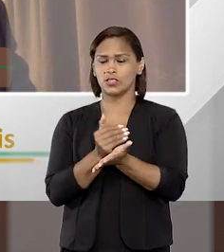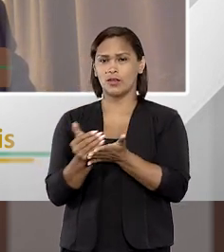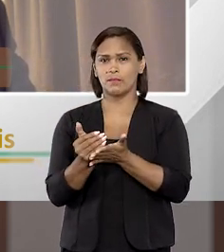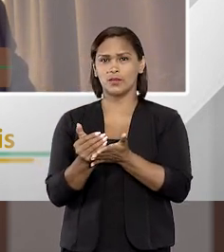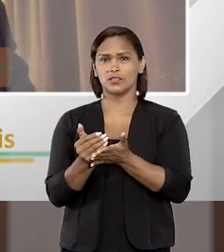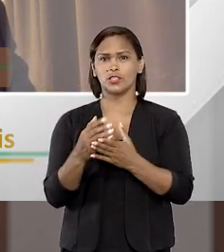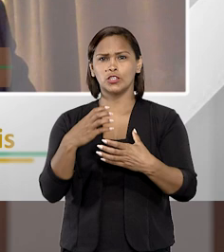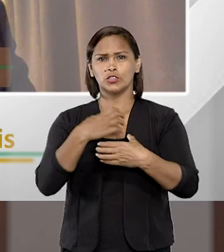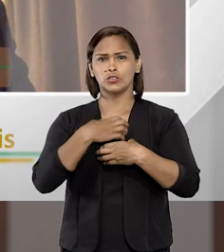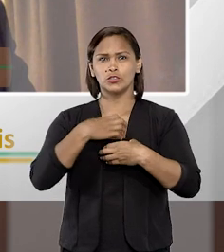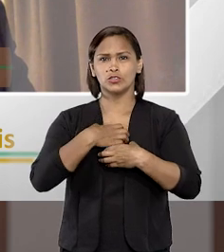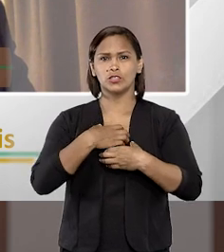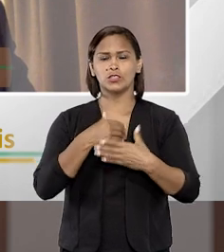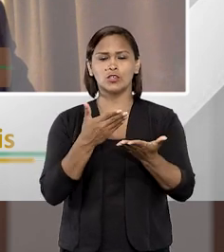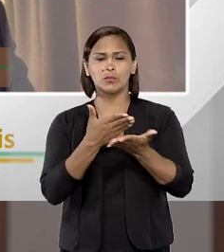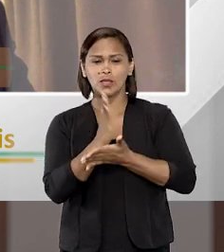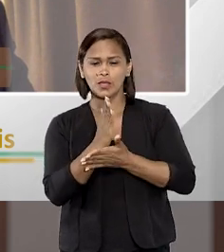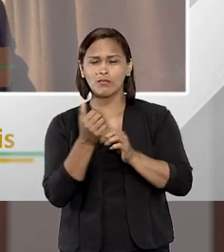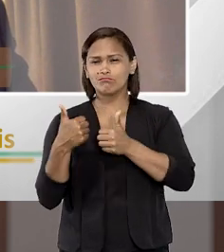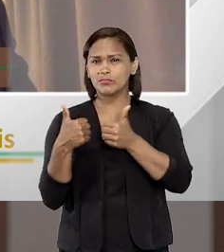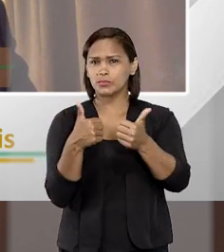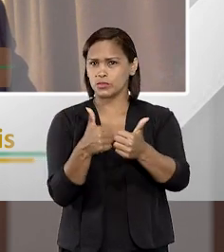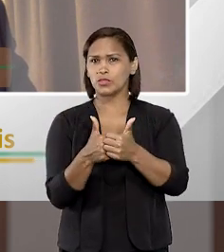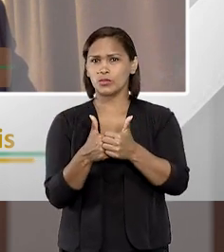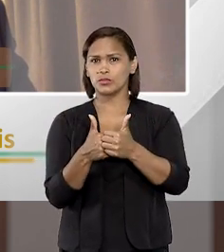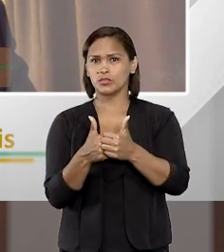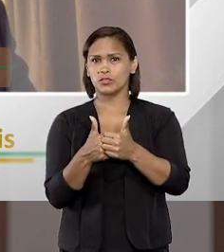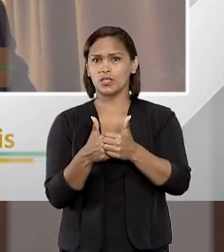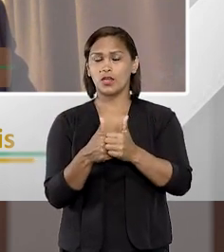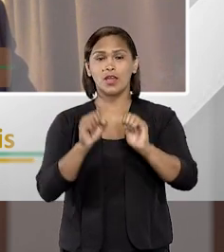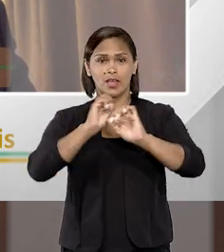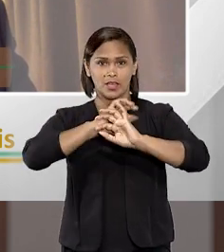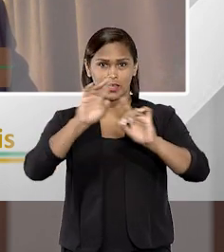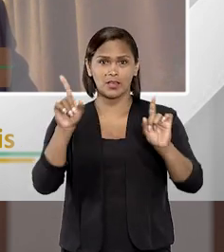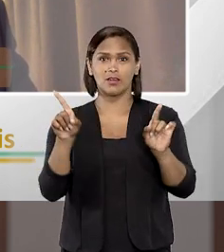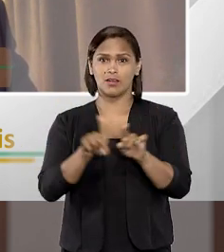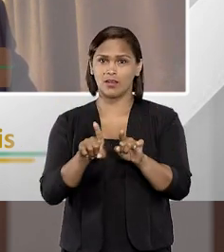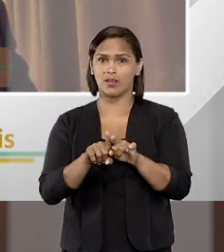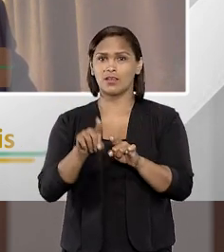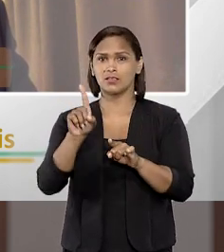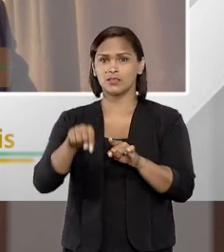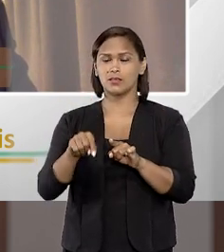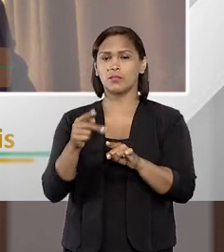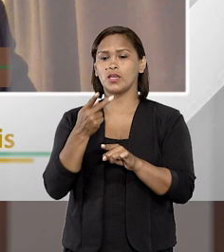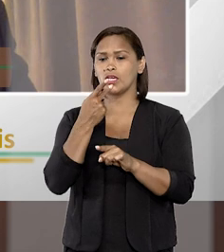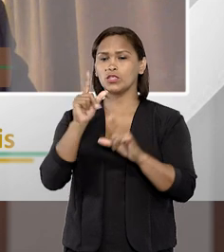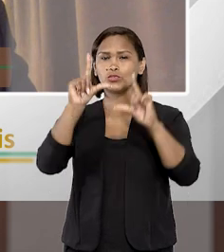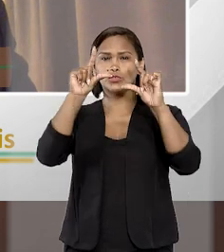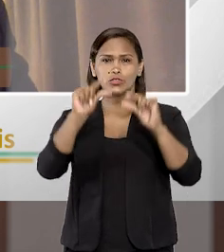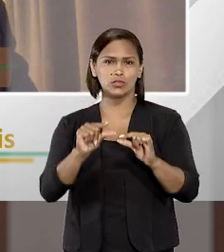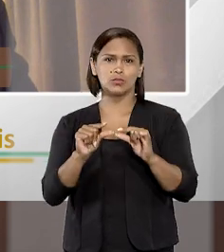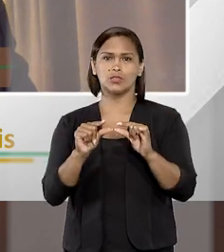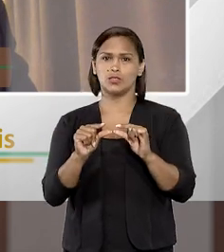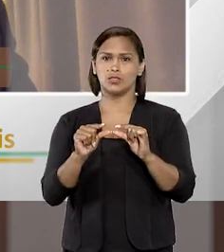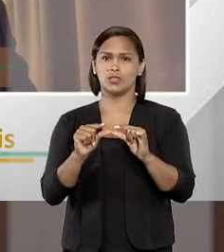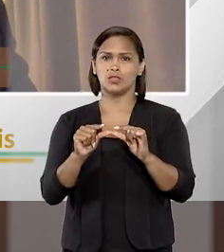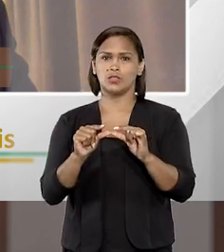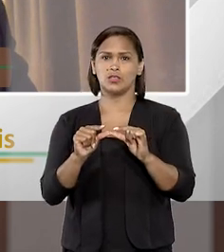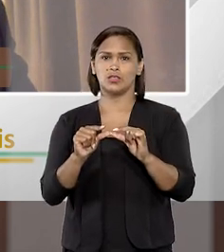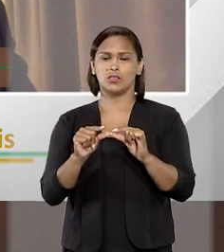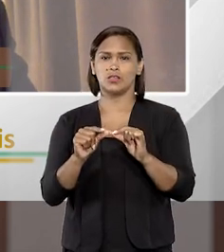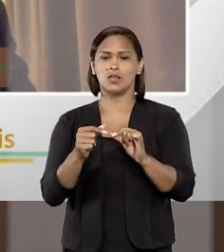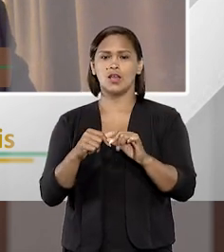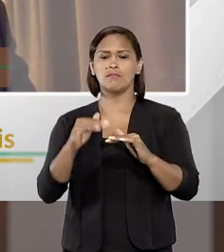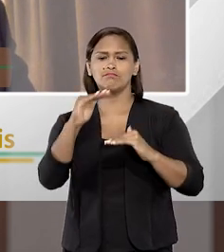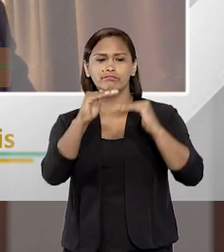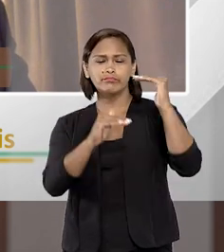partir da forma como esse conhecimento ele é conduzido dente mente e diminui as